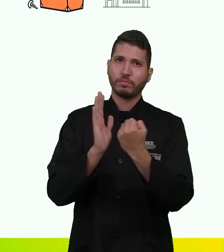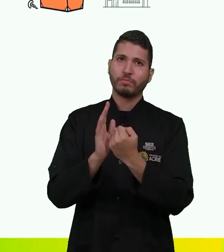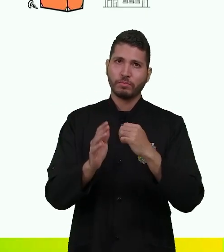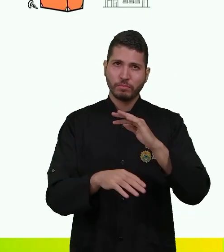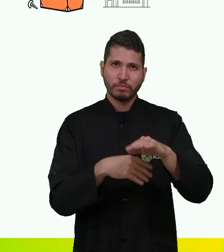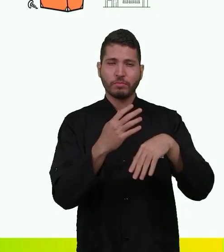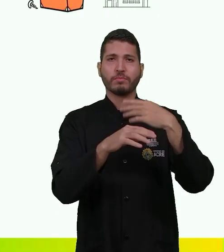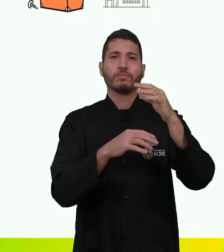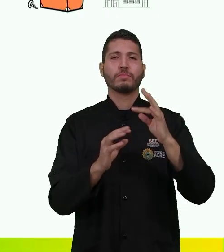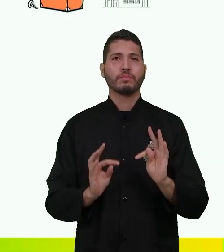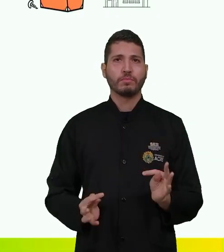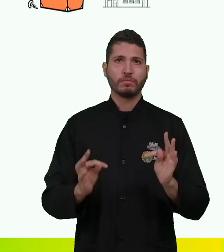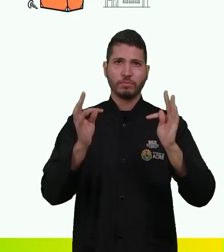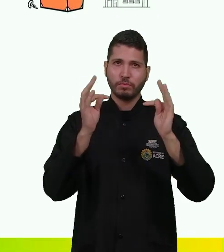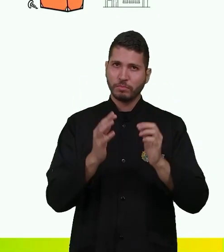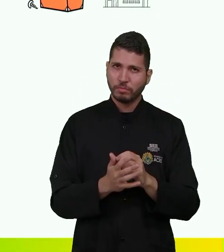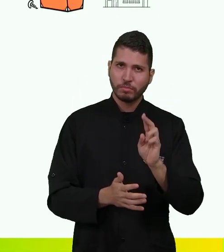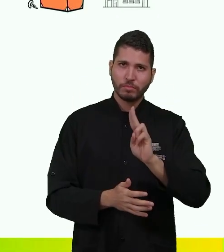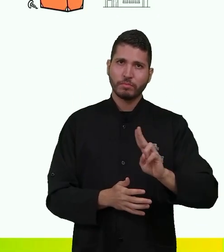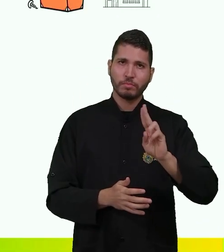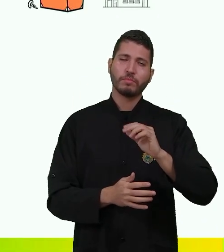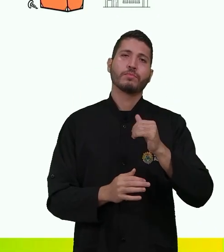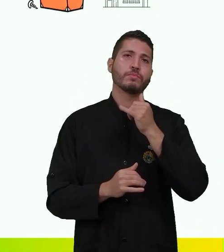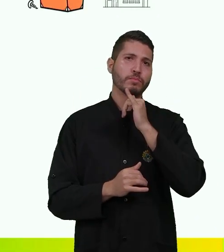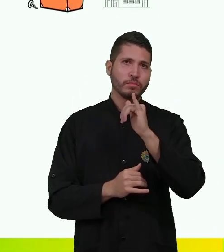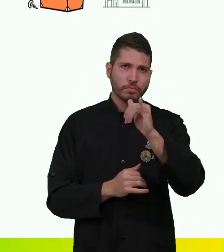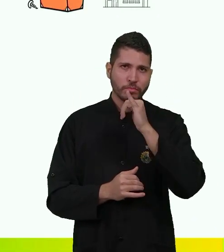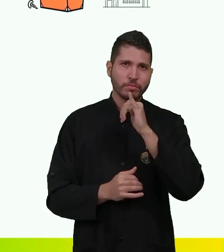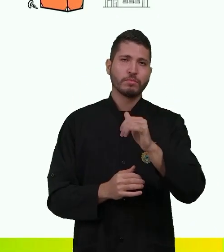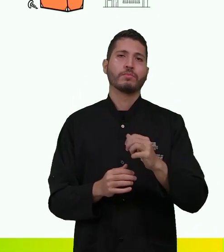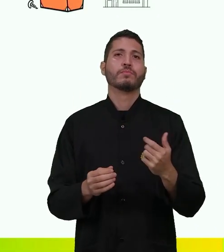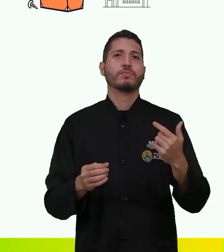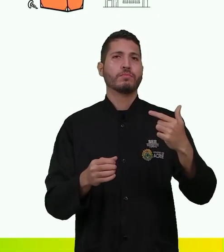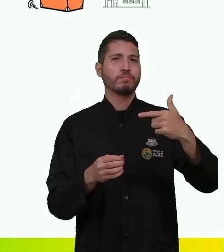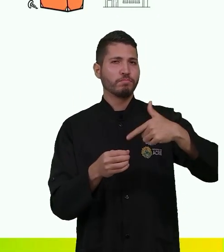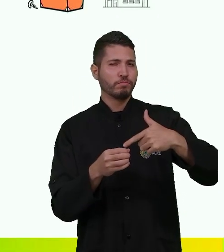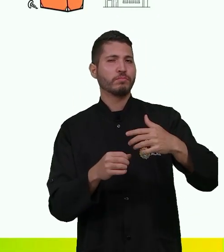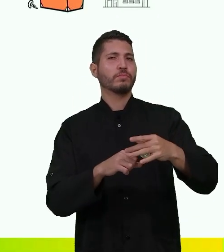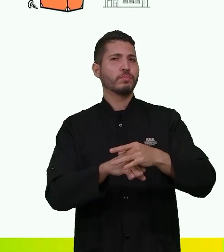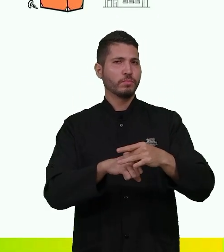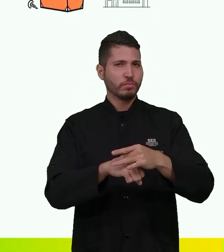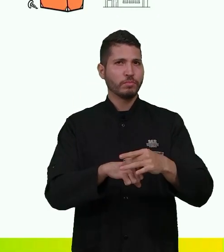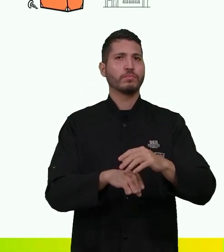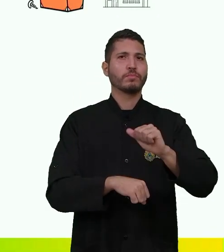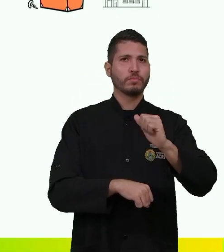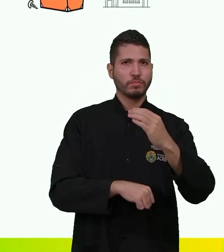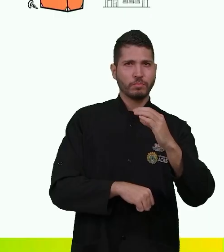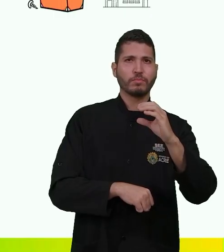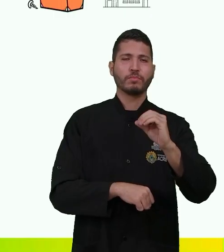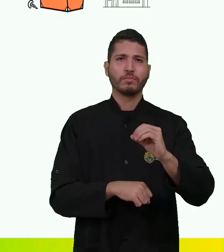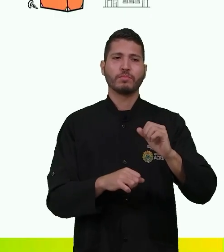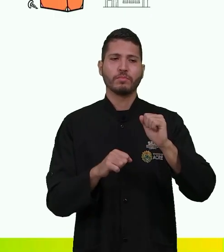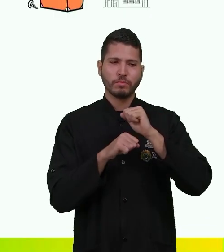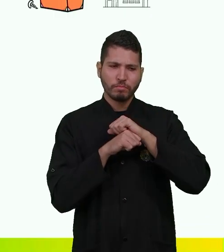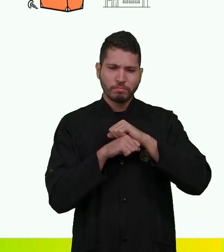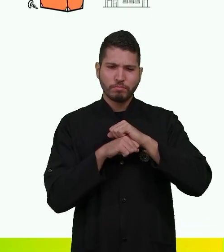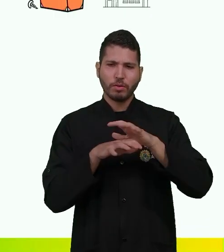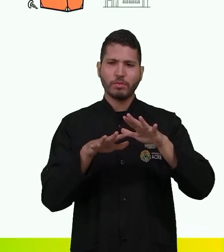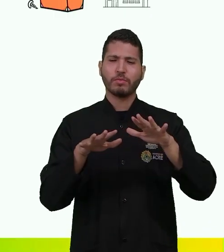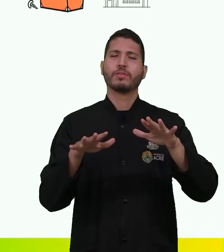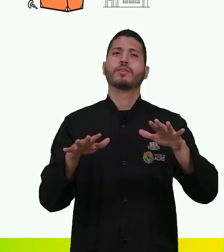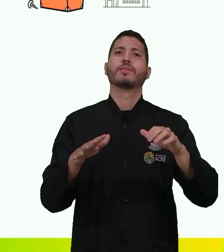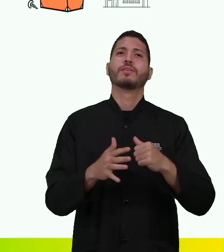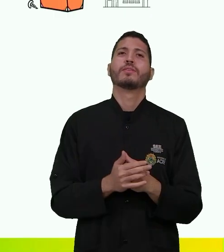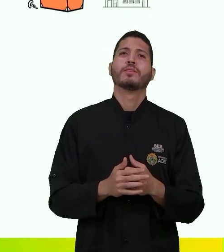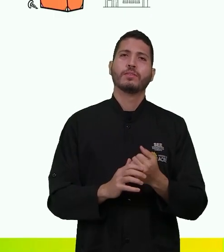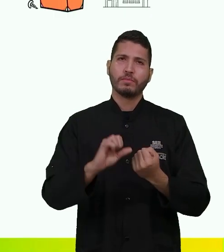tecnológicos como o uso da eletricidade, do petróleo e do aço, que impulsionaram a indústria